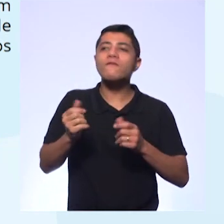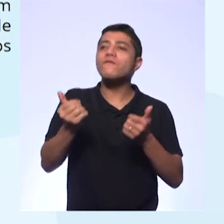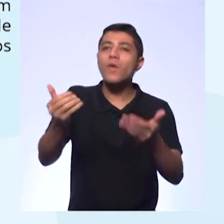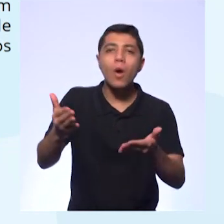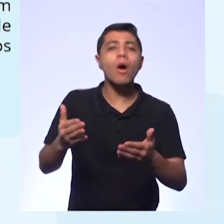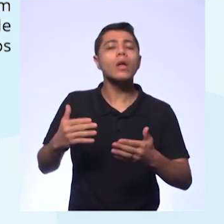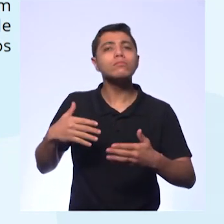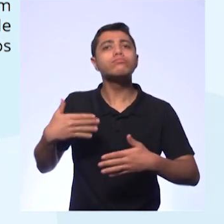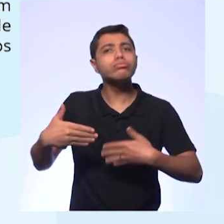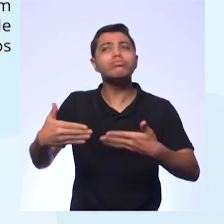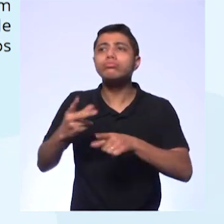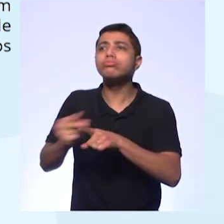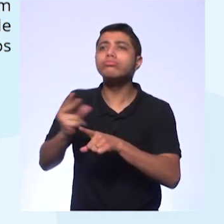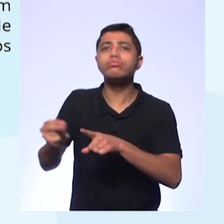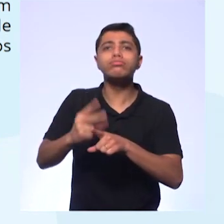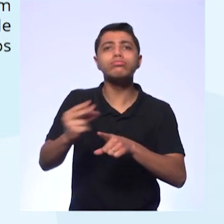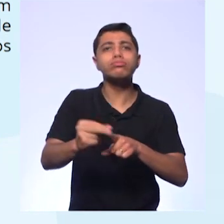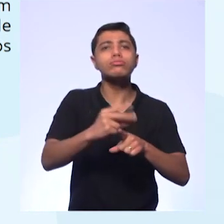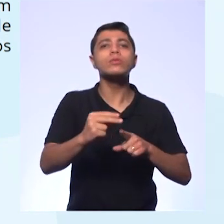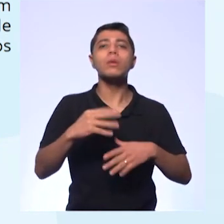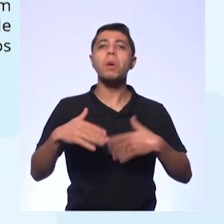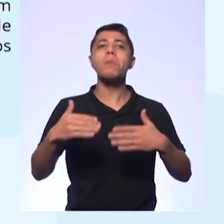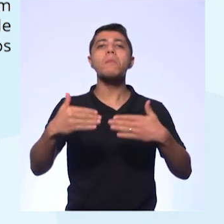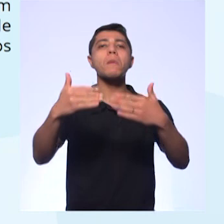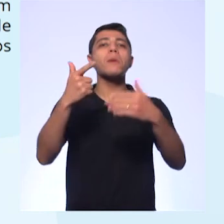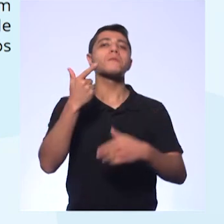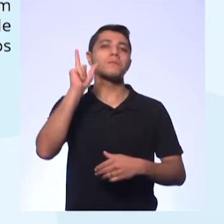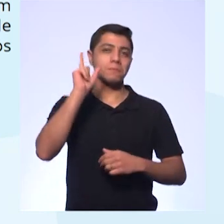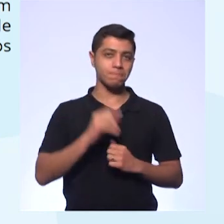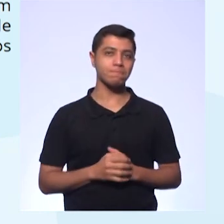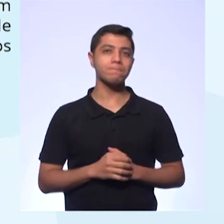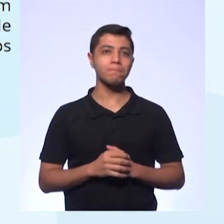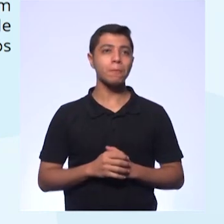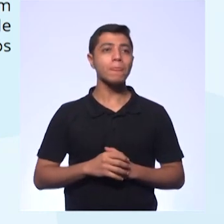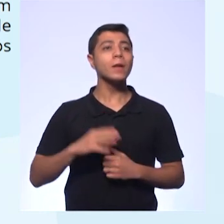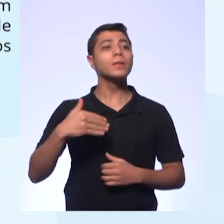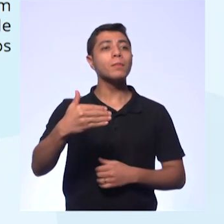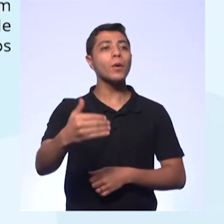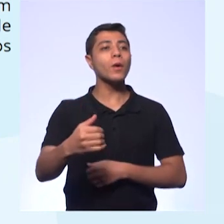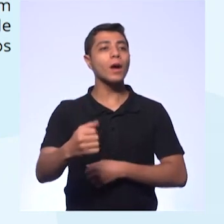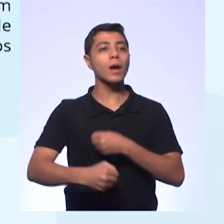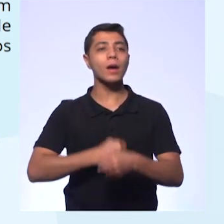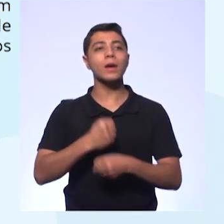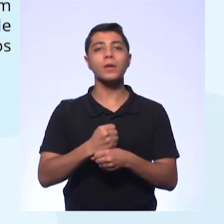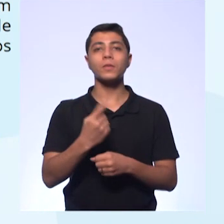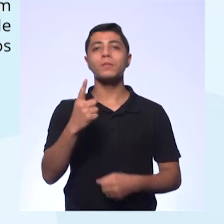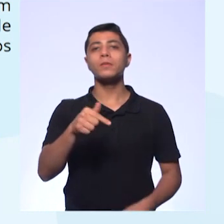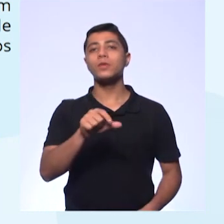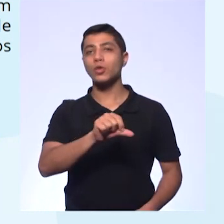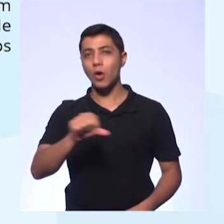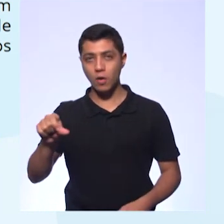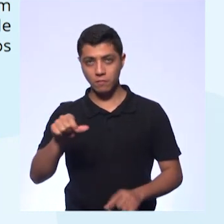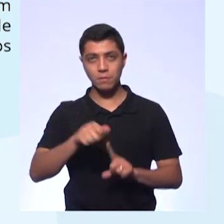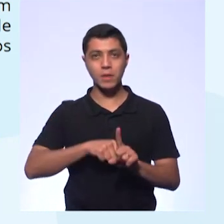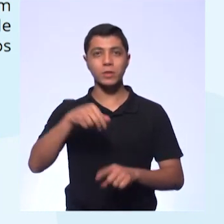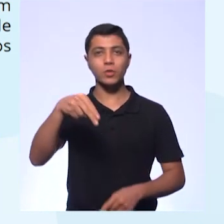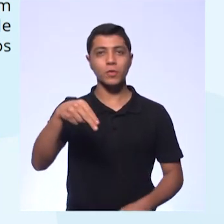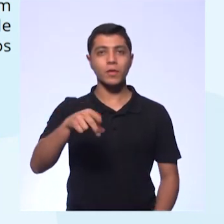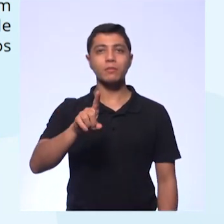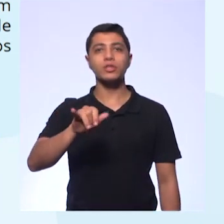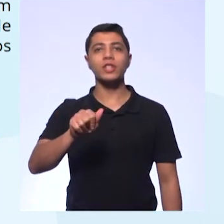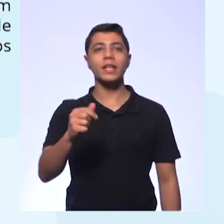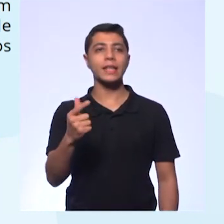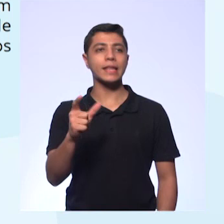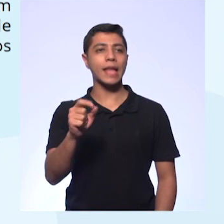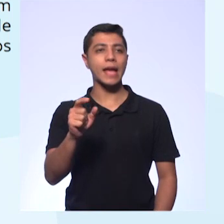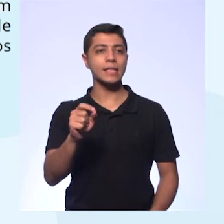Napoleão e o abade Sieyès articulam um golpe contra o diretório e, com o apoio da burguesia e de